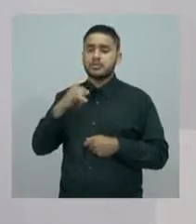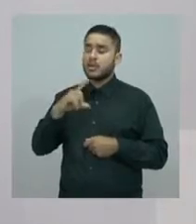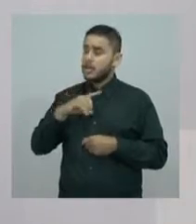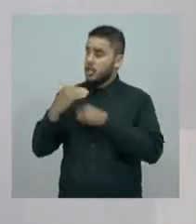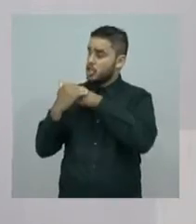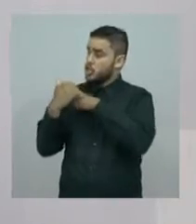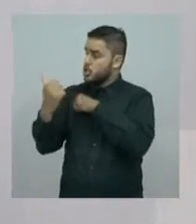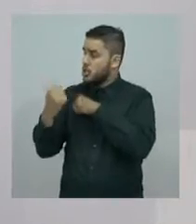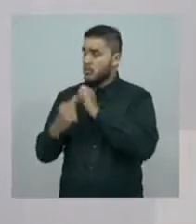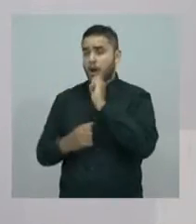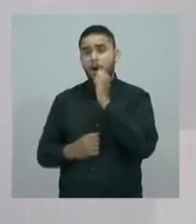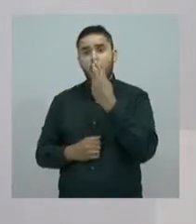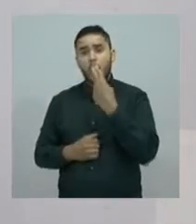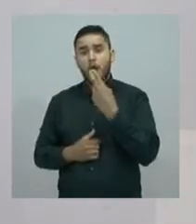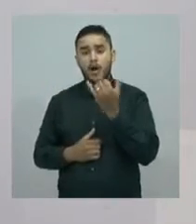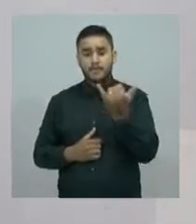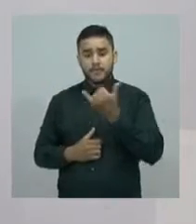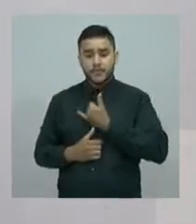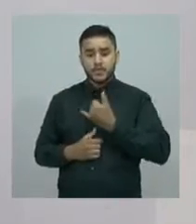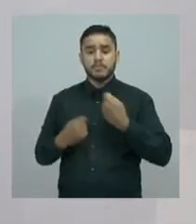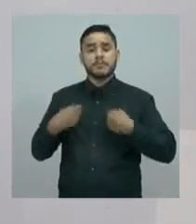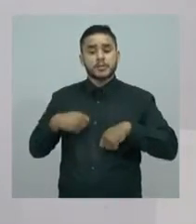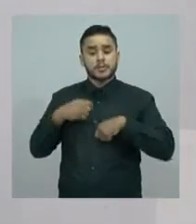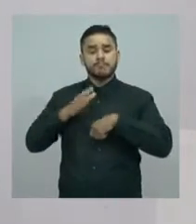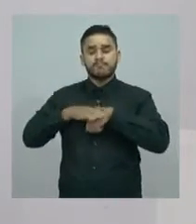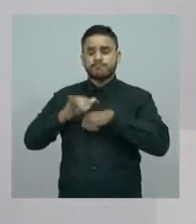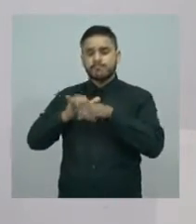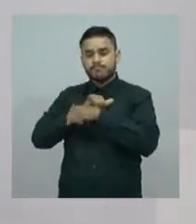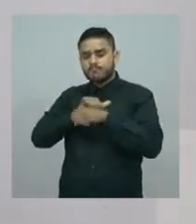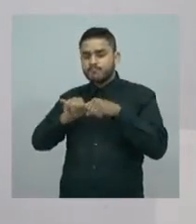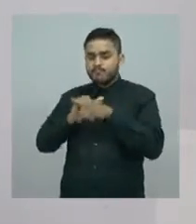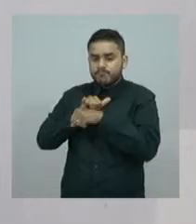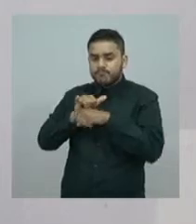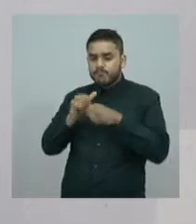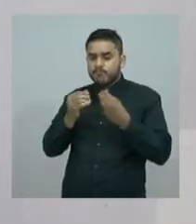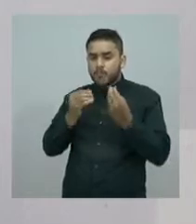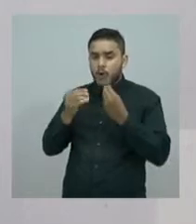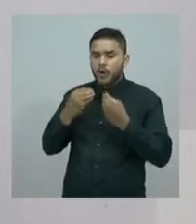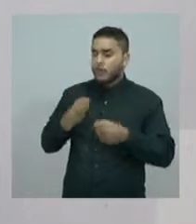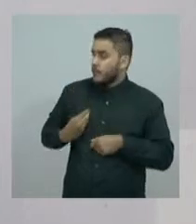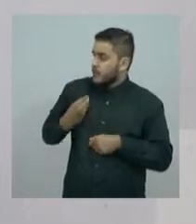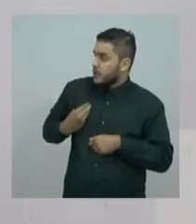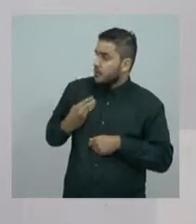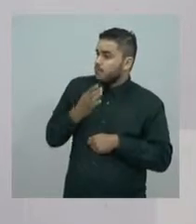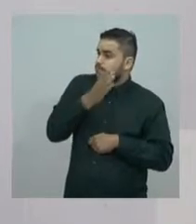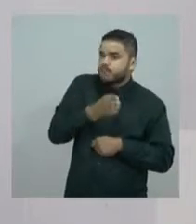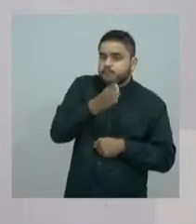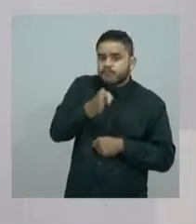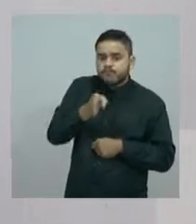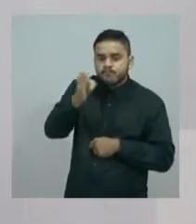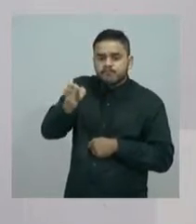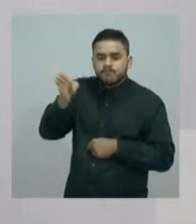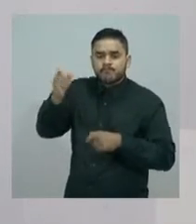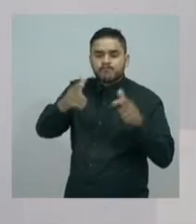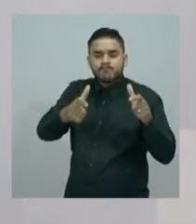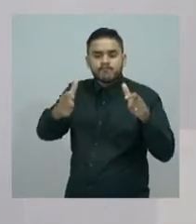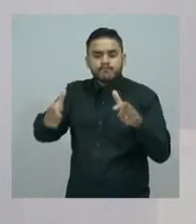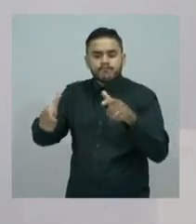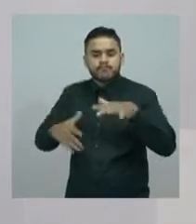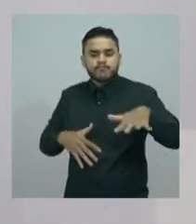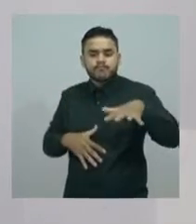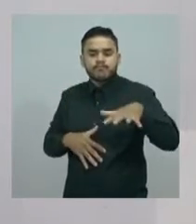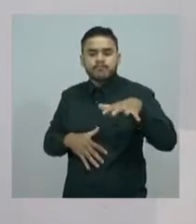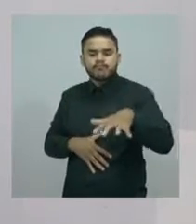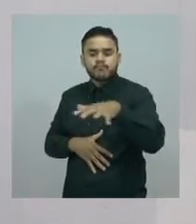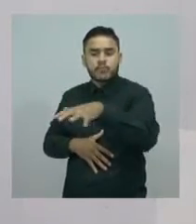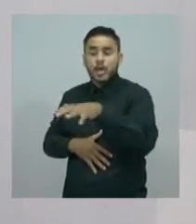deve estar a posto, deve estar presente. E essa área dessa resolução de conflitos,